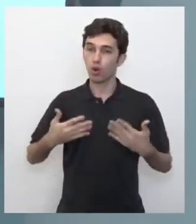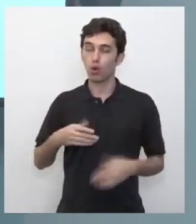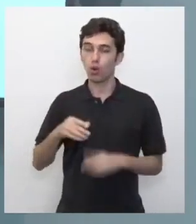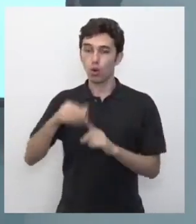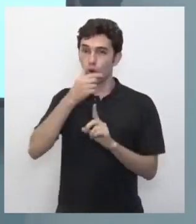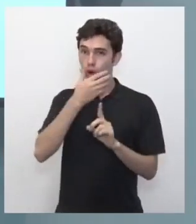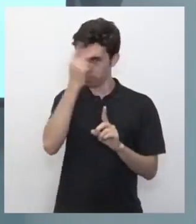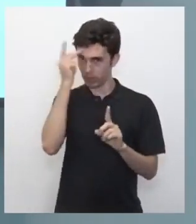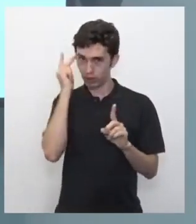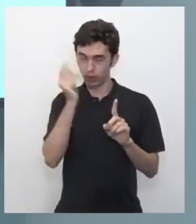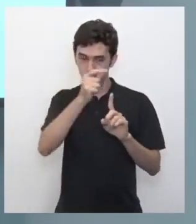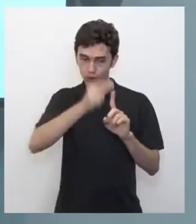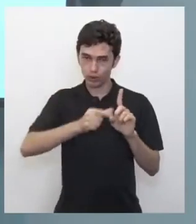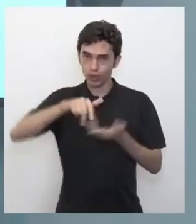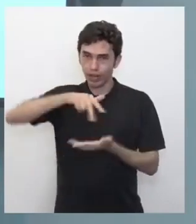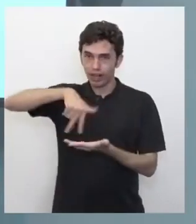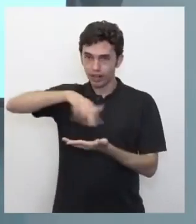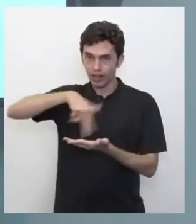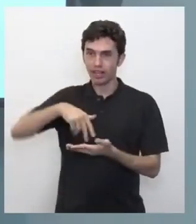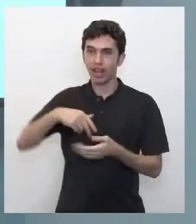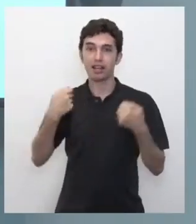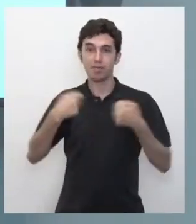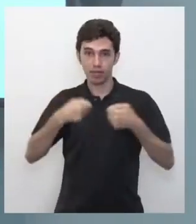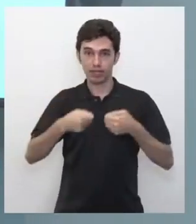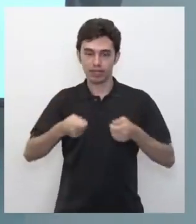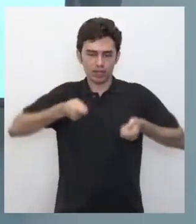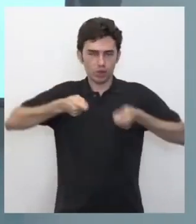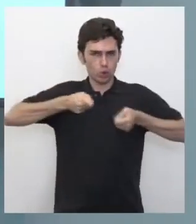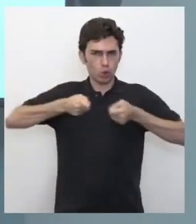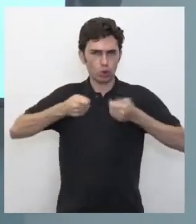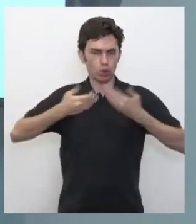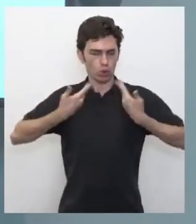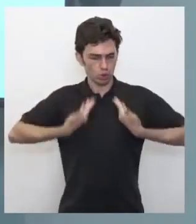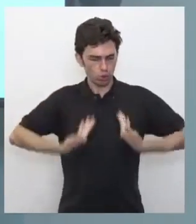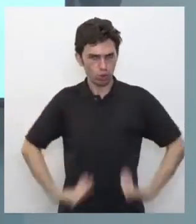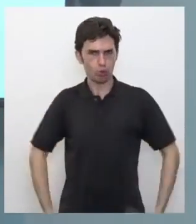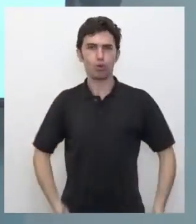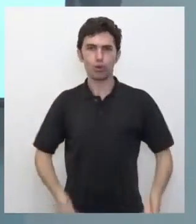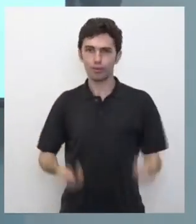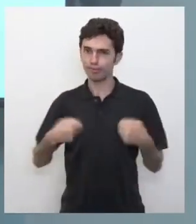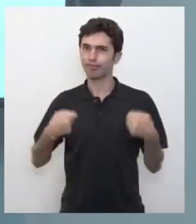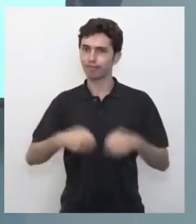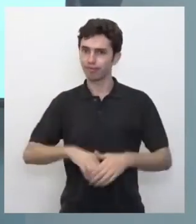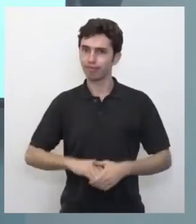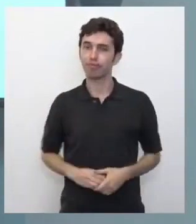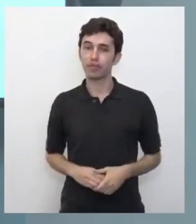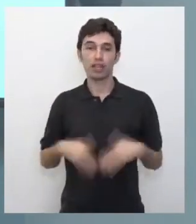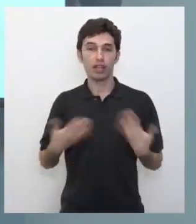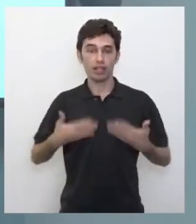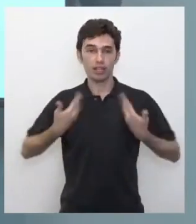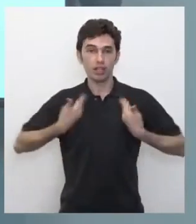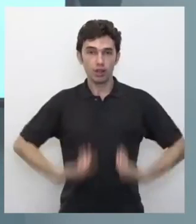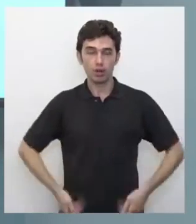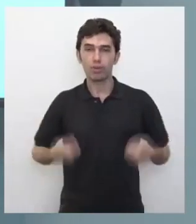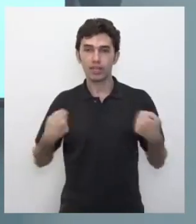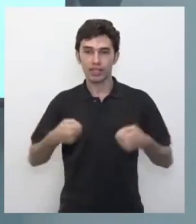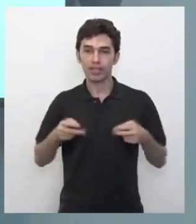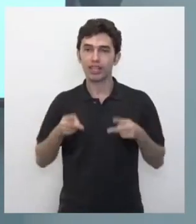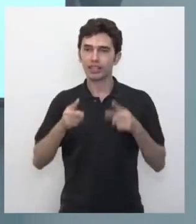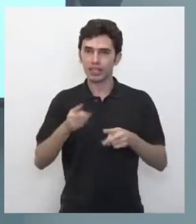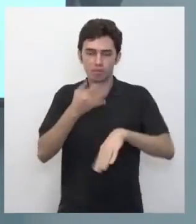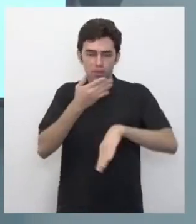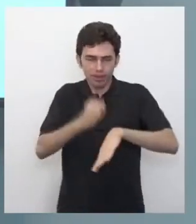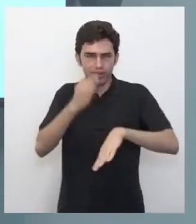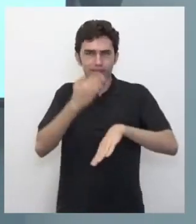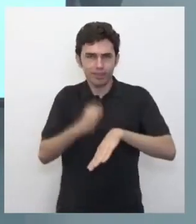tem que ter todo o controle, né, do seu aparelho de trabalho, que é o seu corpo. Então, esse corpo ele tem que estar sempre sendo